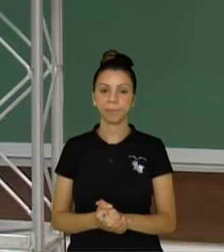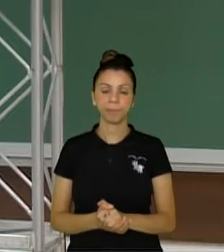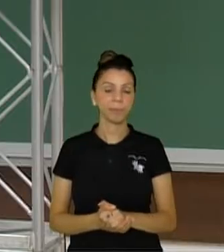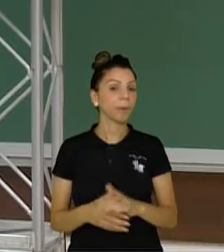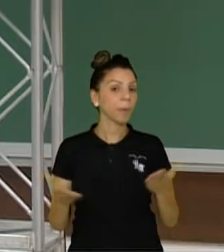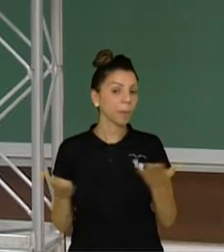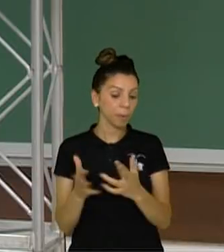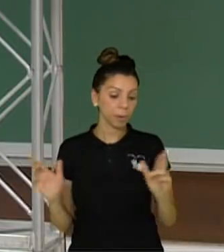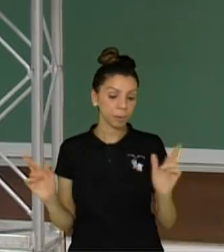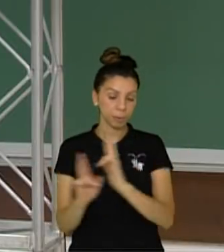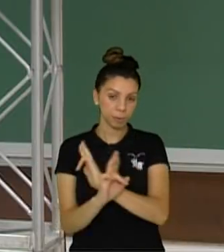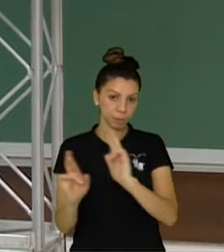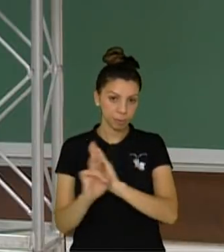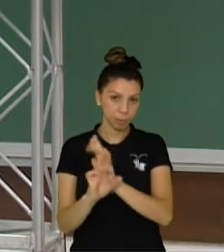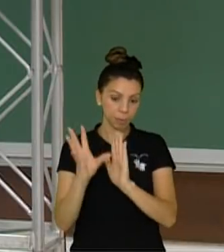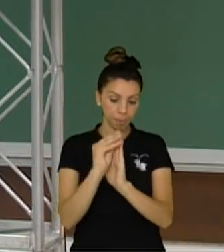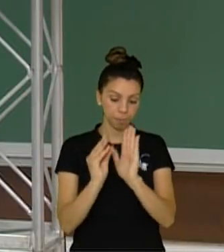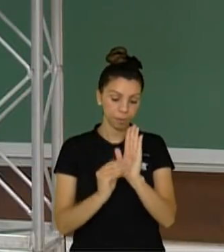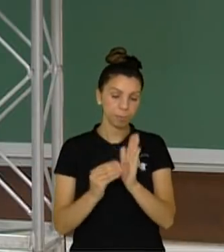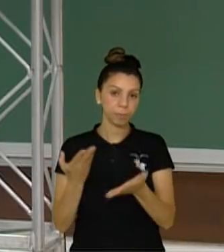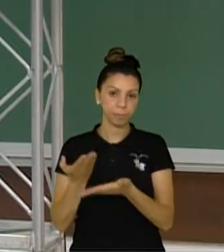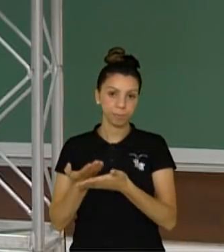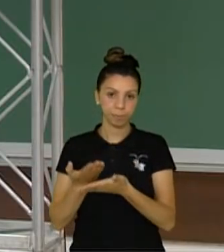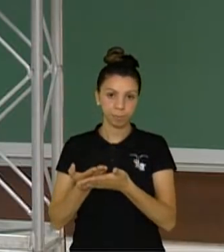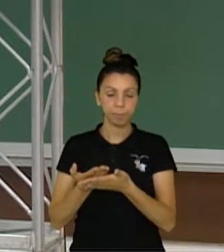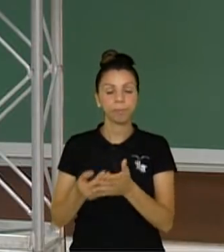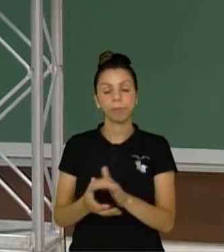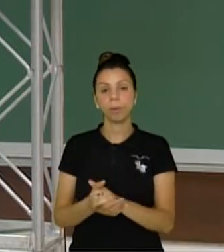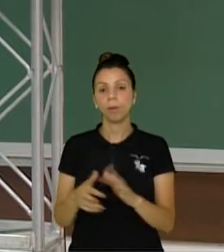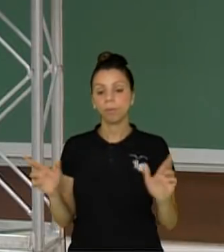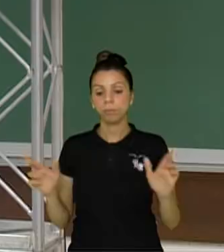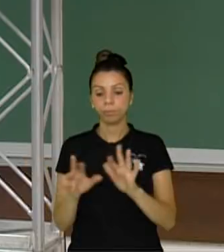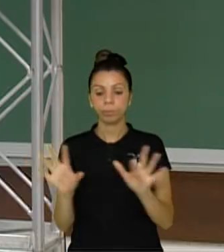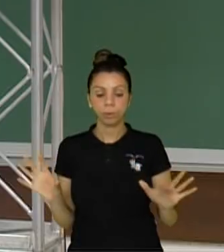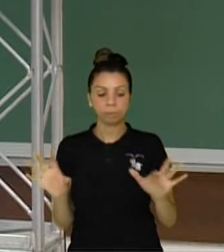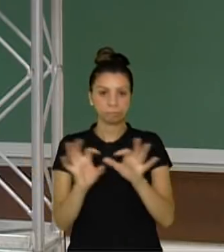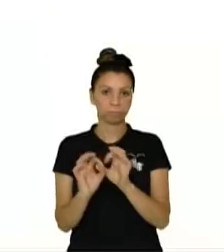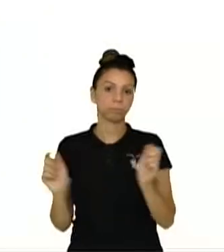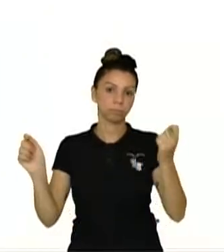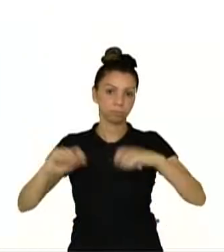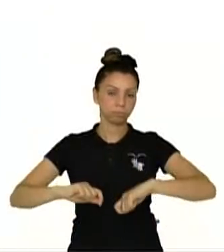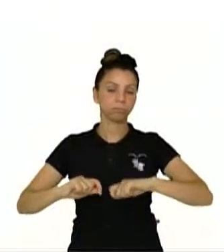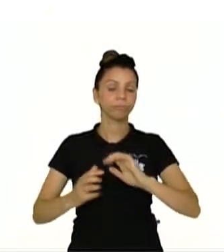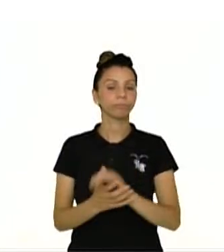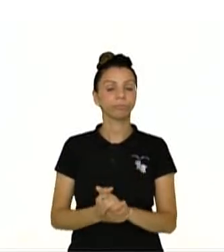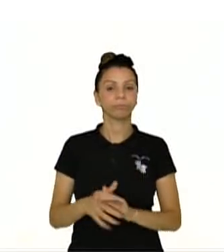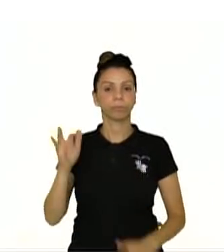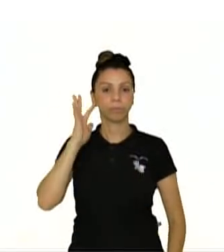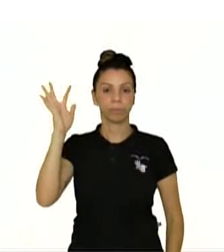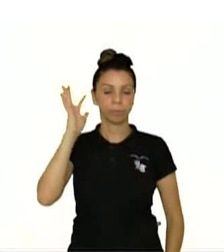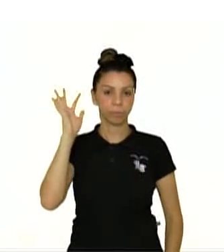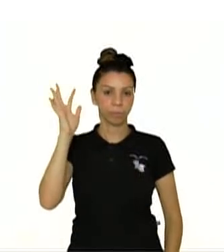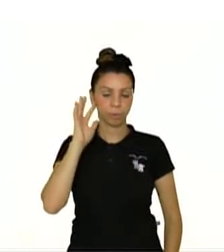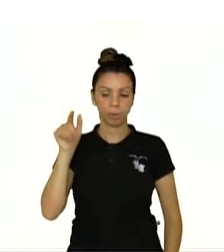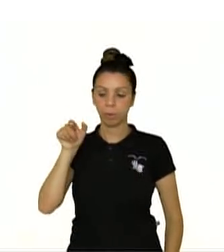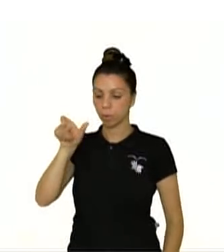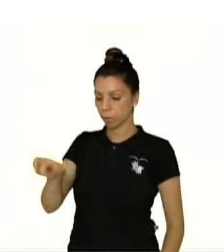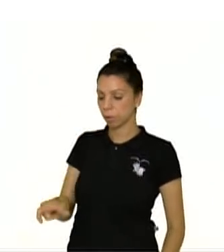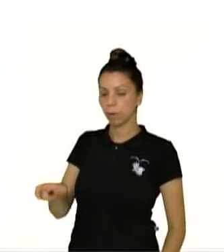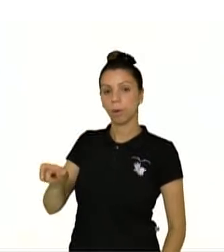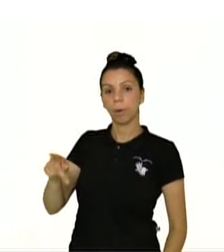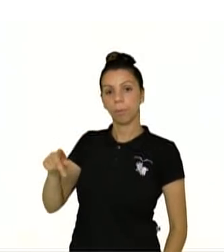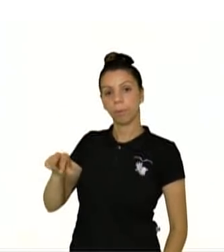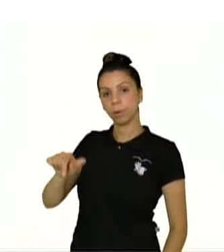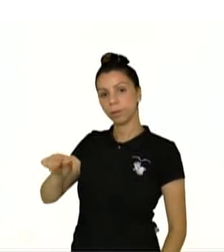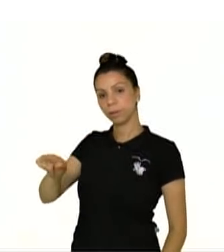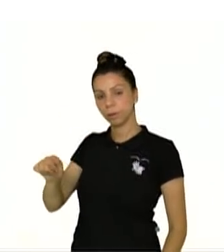uma relação do conteúdo estudado. Vamos estabelecer as conexões possíveis. A teoria poligenista ganhou